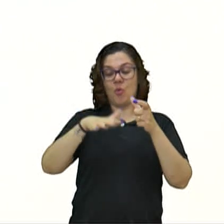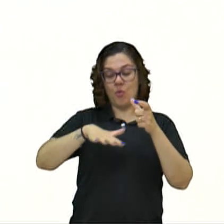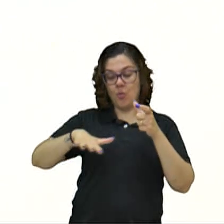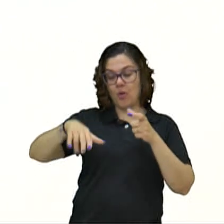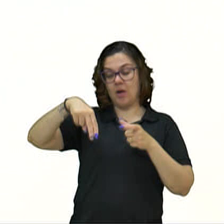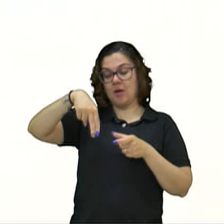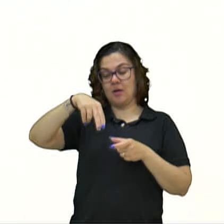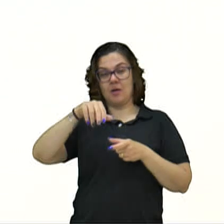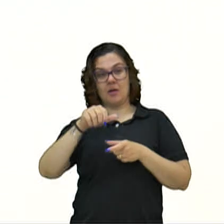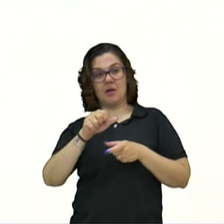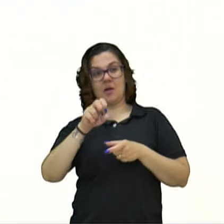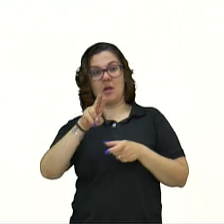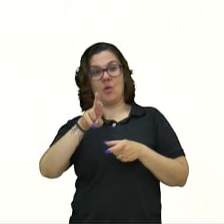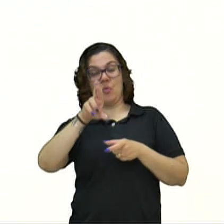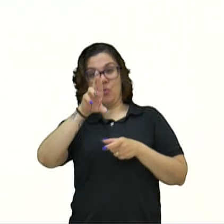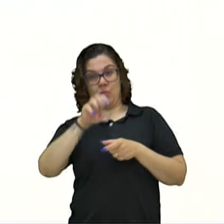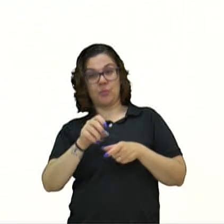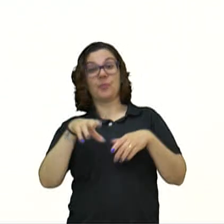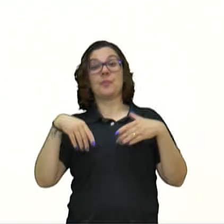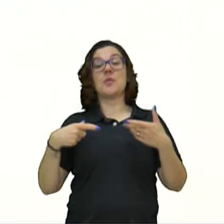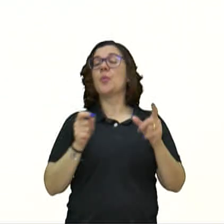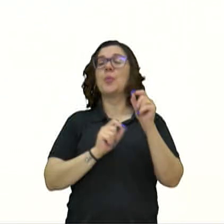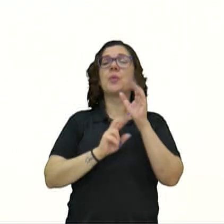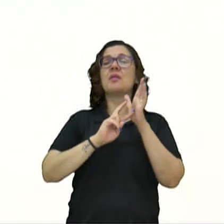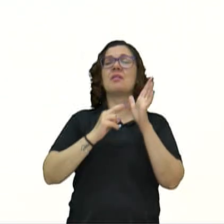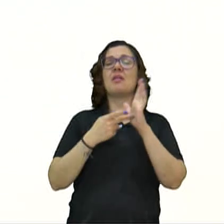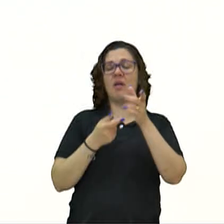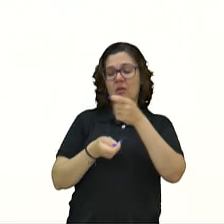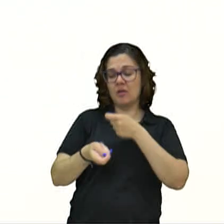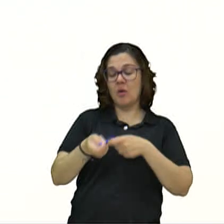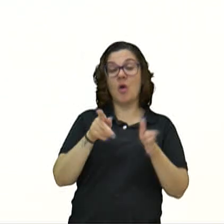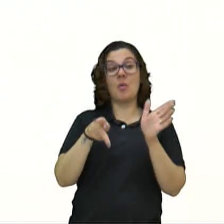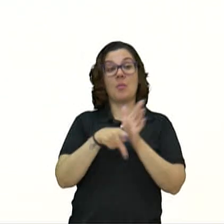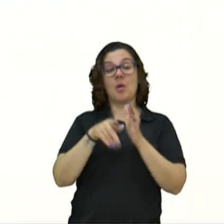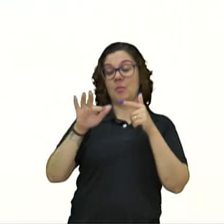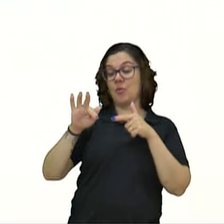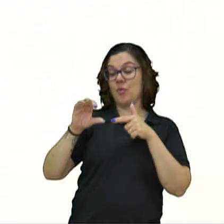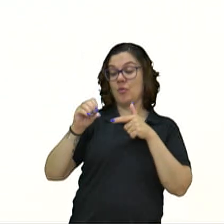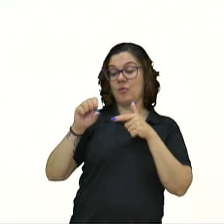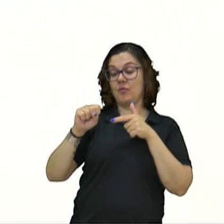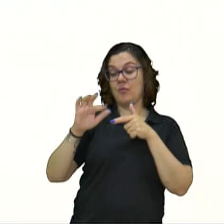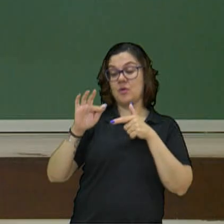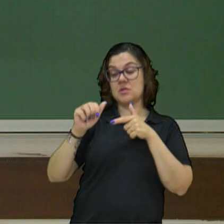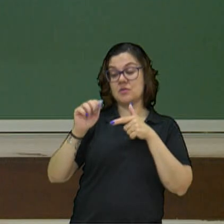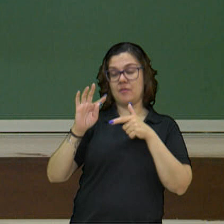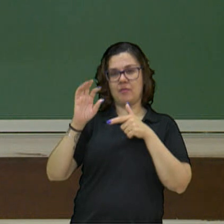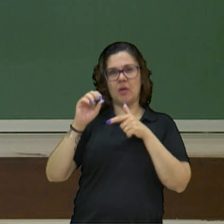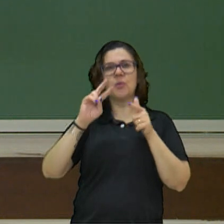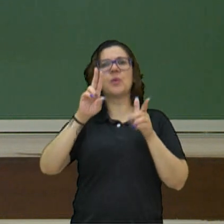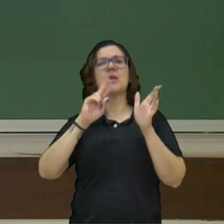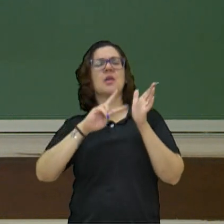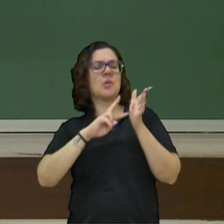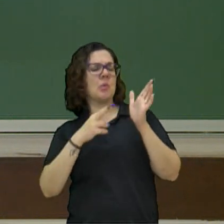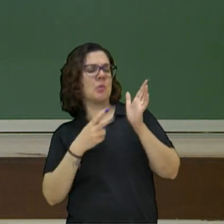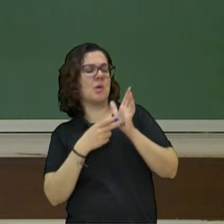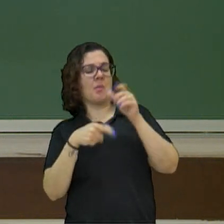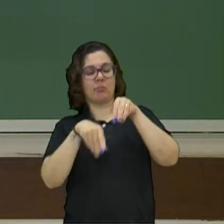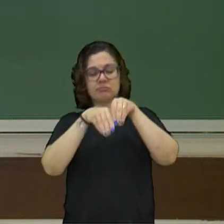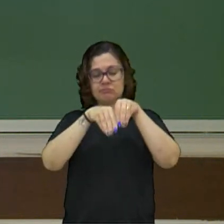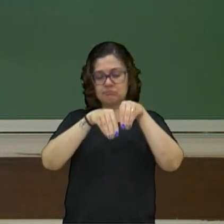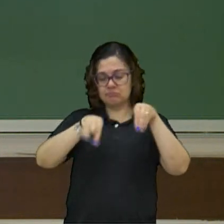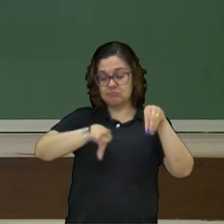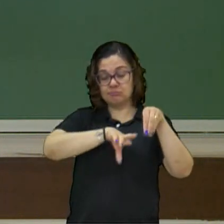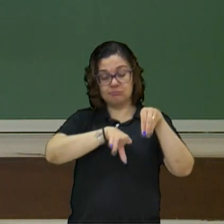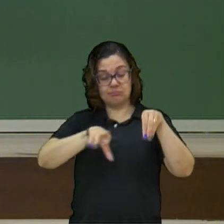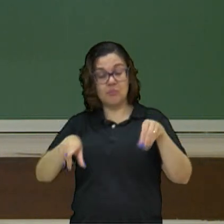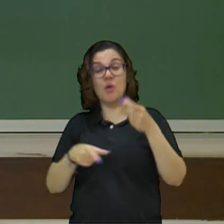na micronésia a economia baseada na produção de fosfato fosfato também é um planeta utilizado nas práticas